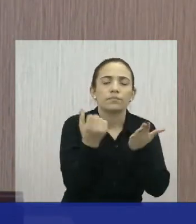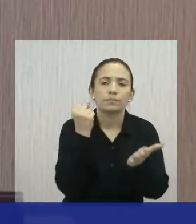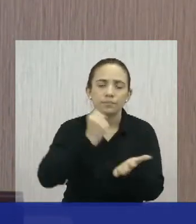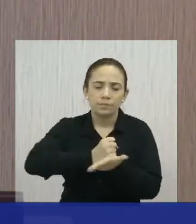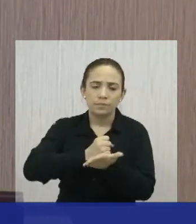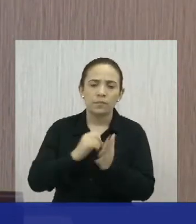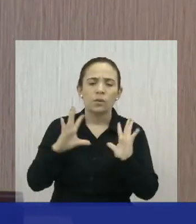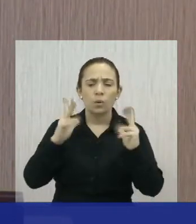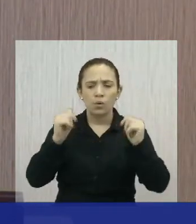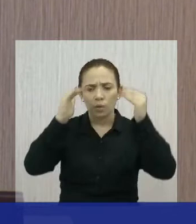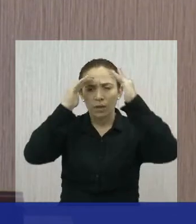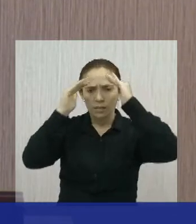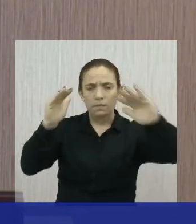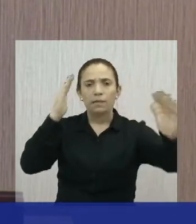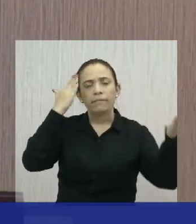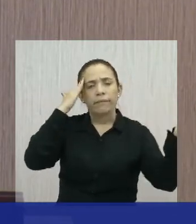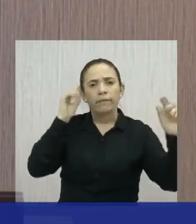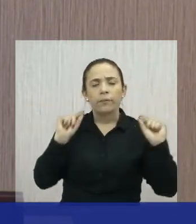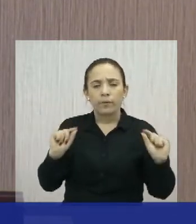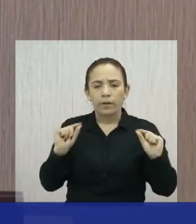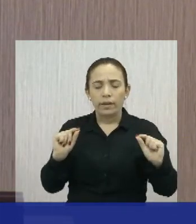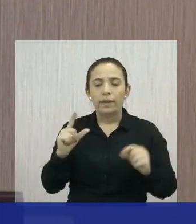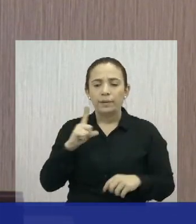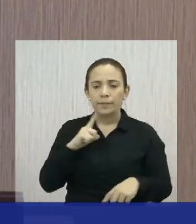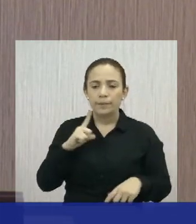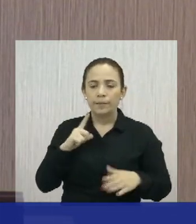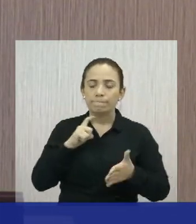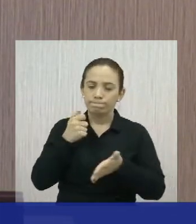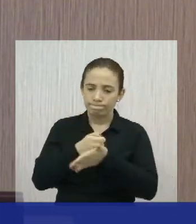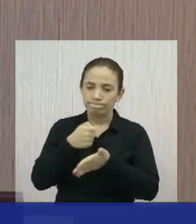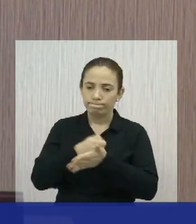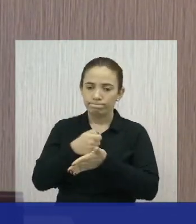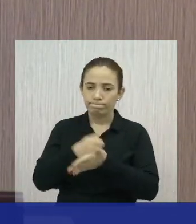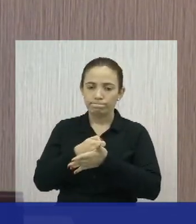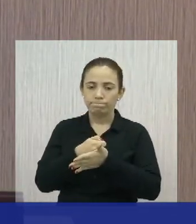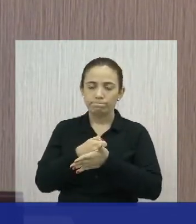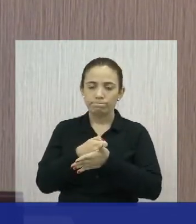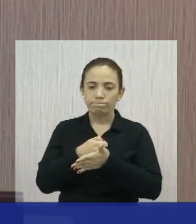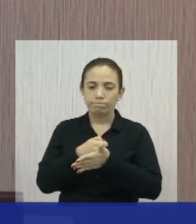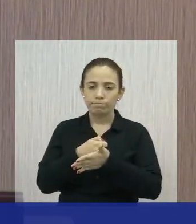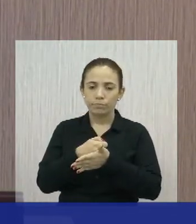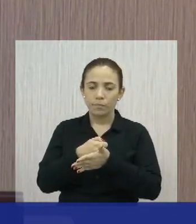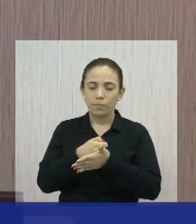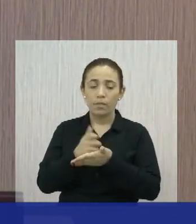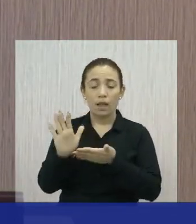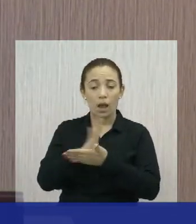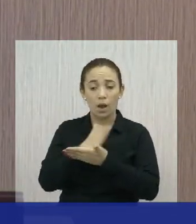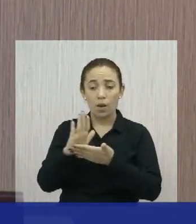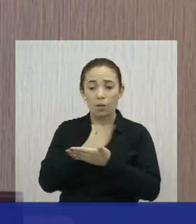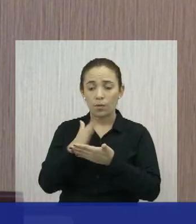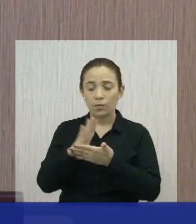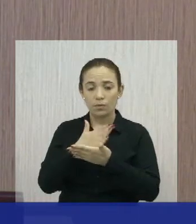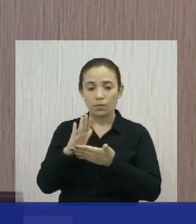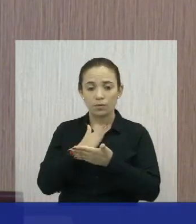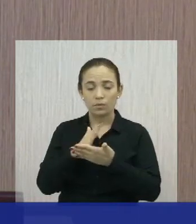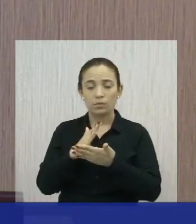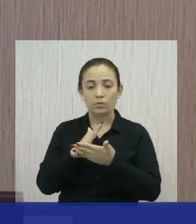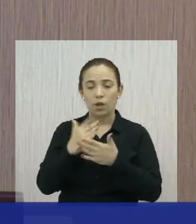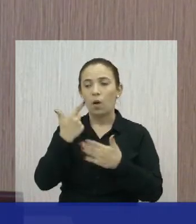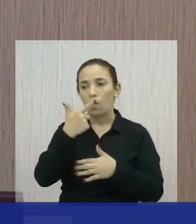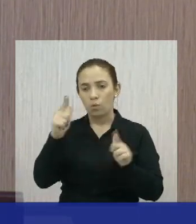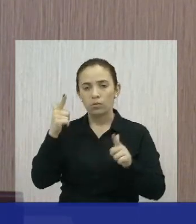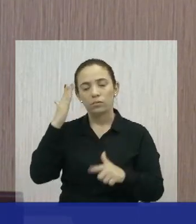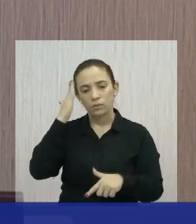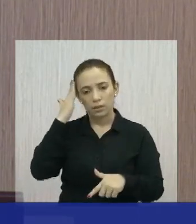todos respeitamos e entendemos que devem ser cumpridos de verdade. Mas alguns outros que nós até